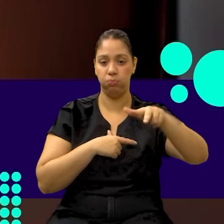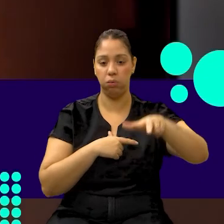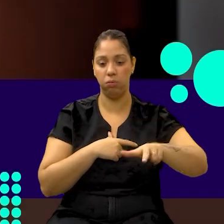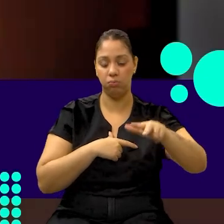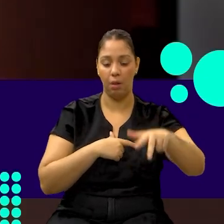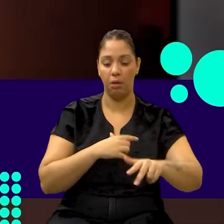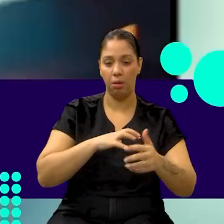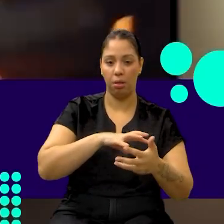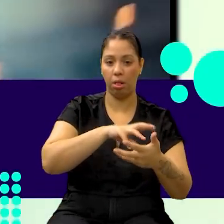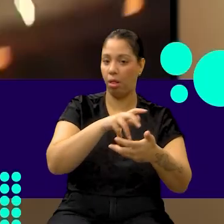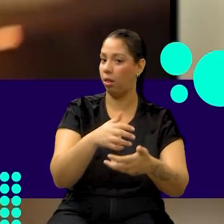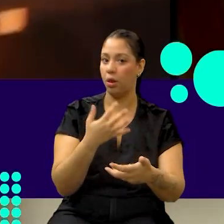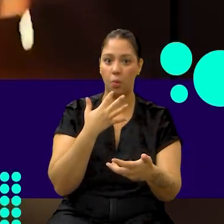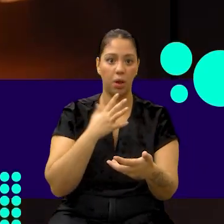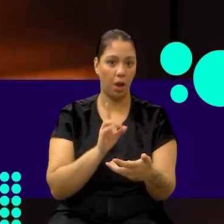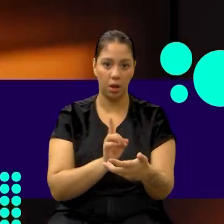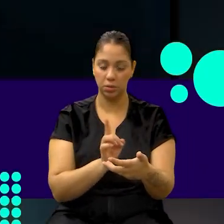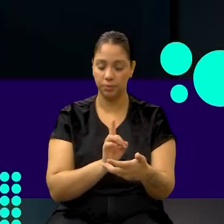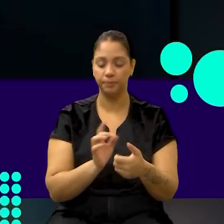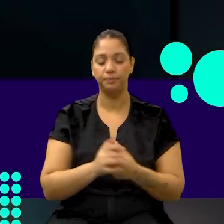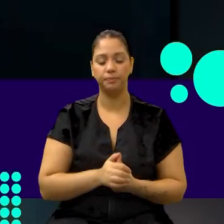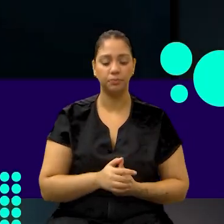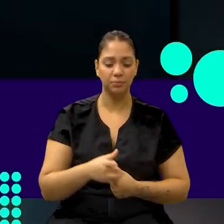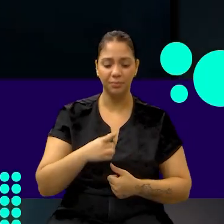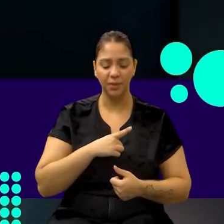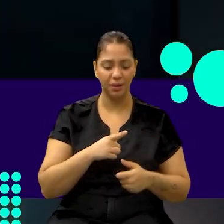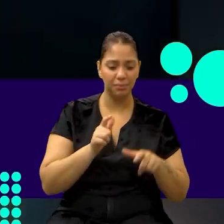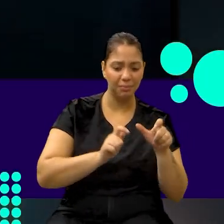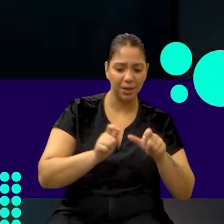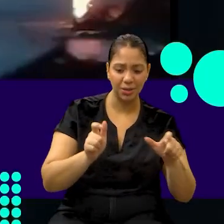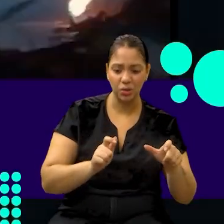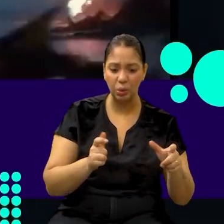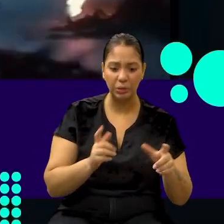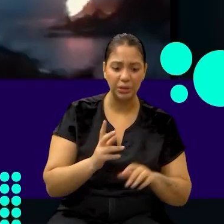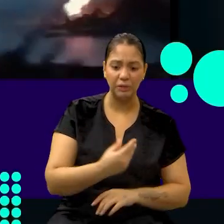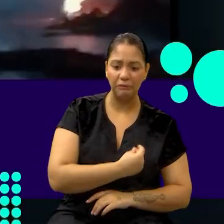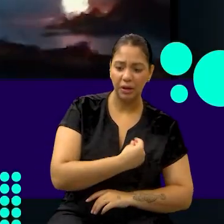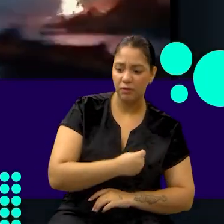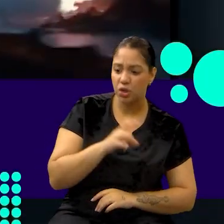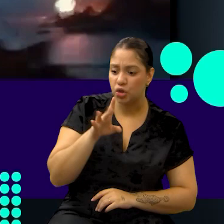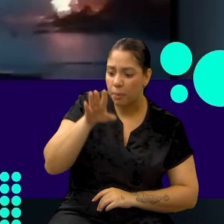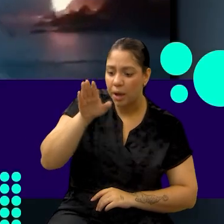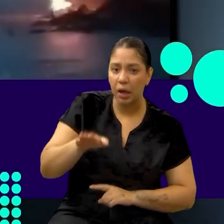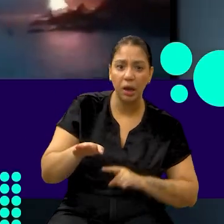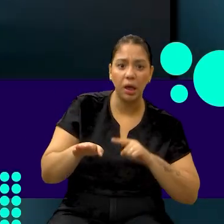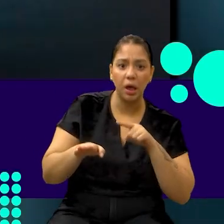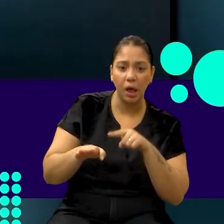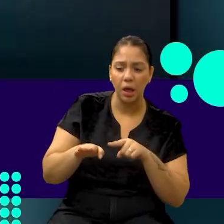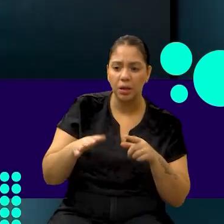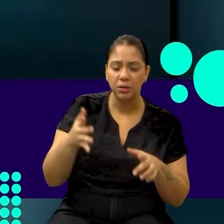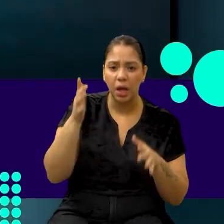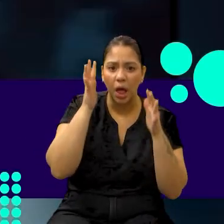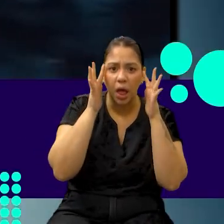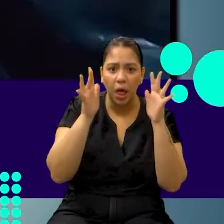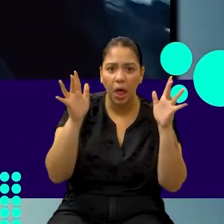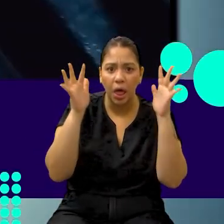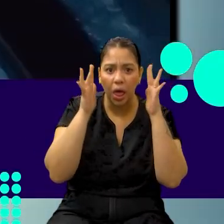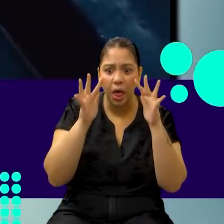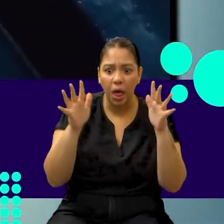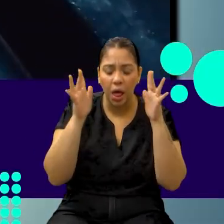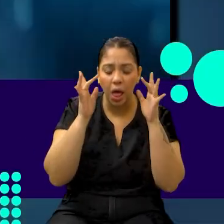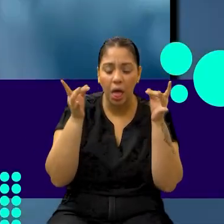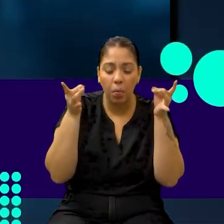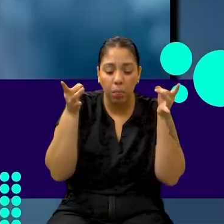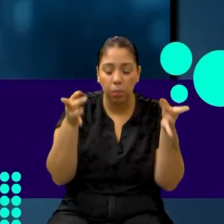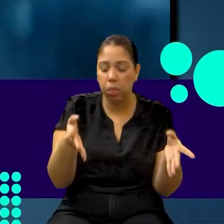pouso forçado em um planeta aparentemente desconhecido. Entre os sobreviventes, apenas uma criança, e ele começa